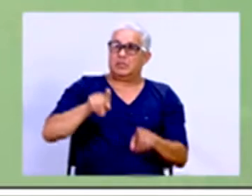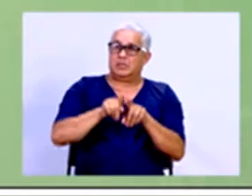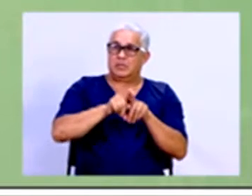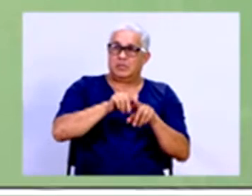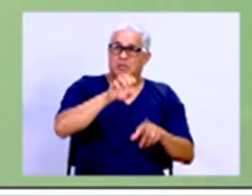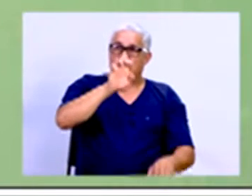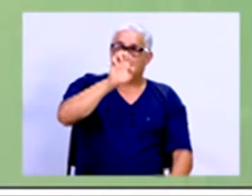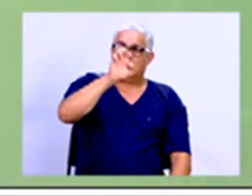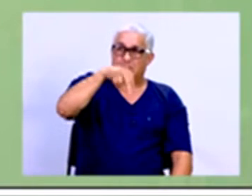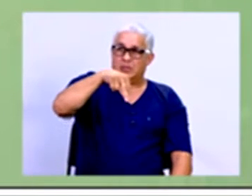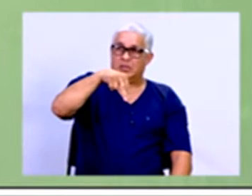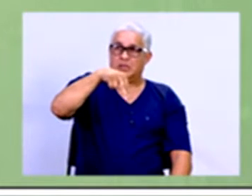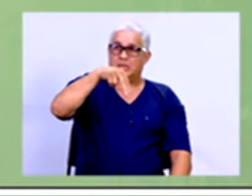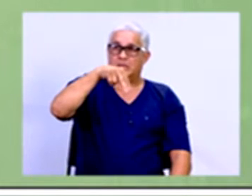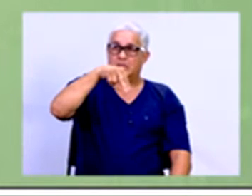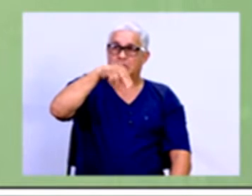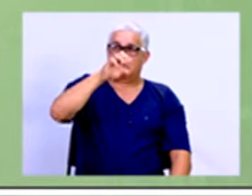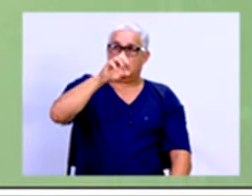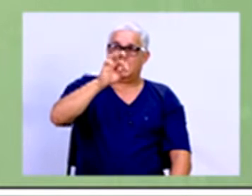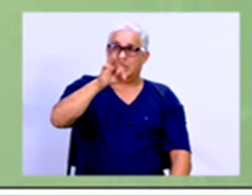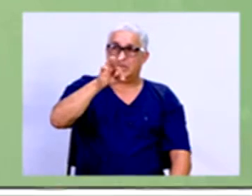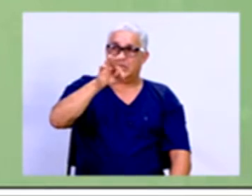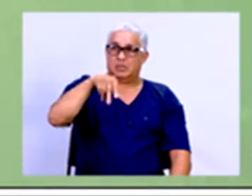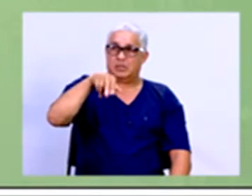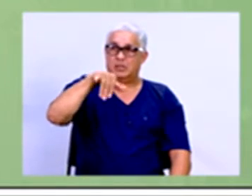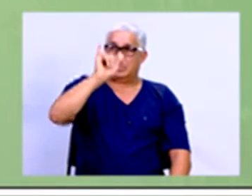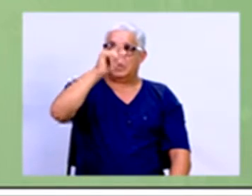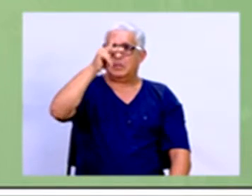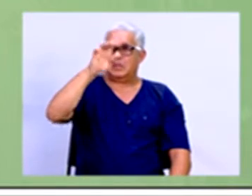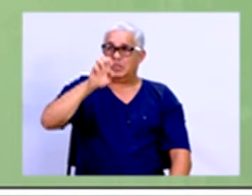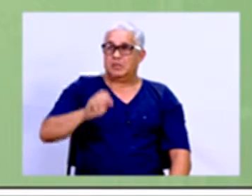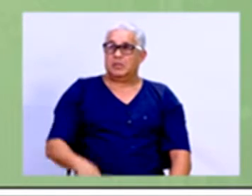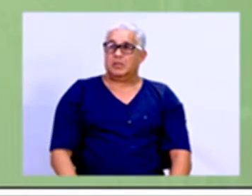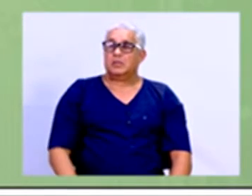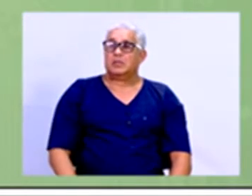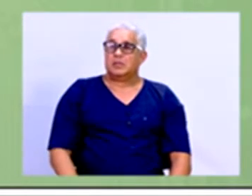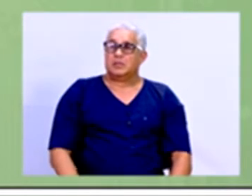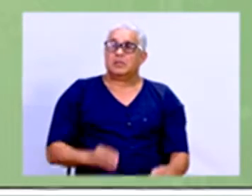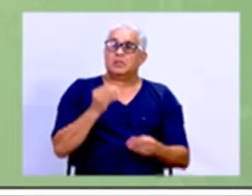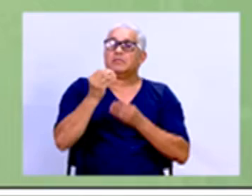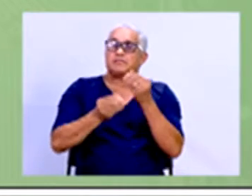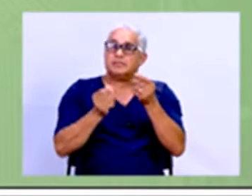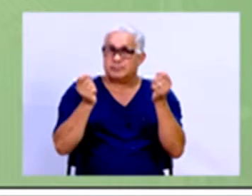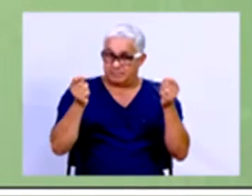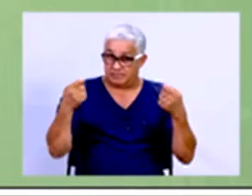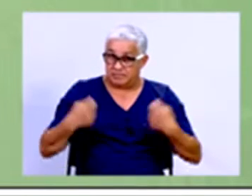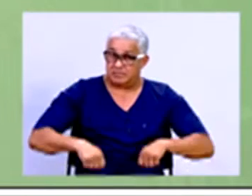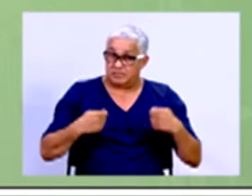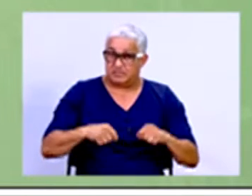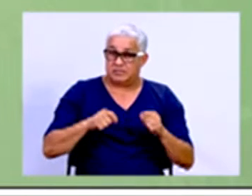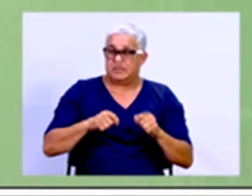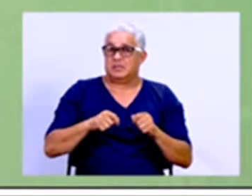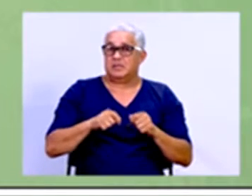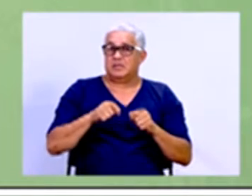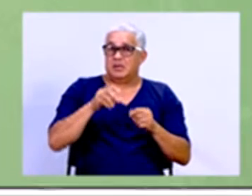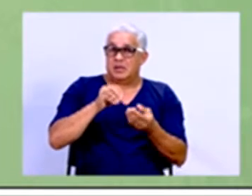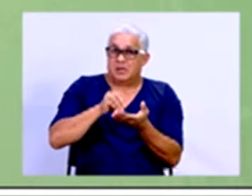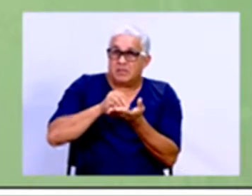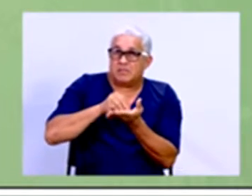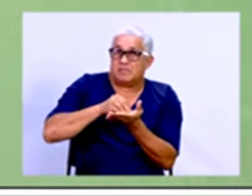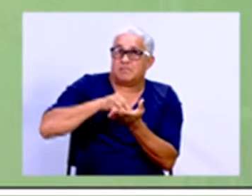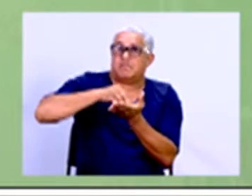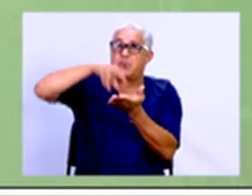nenhum tipo de arquivo para o seu formulário. Caso você precise fazer o upload de alguma informação,